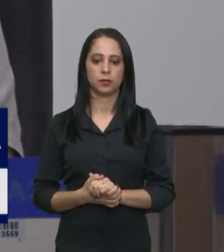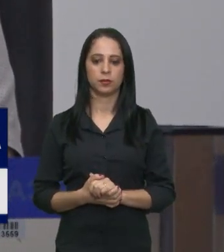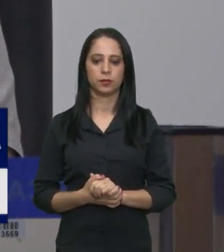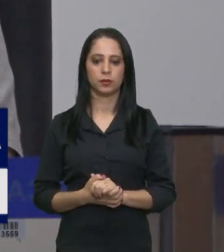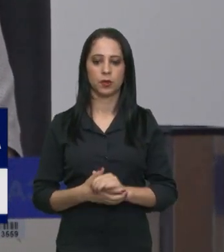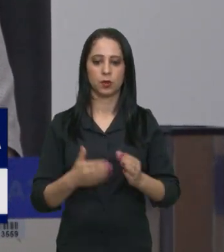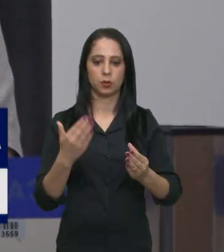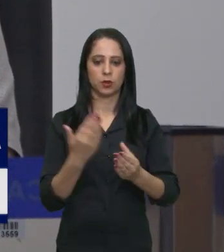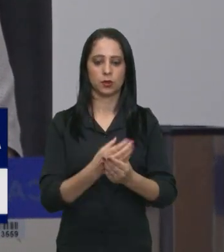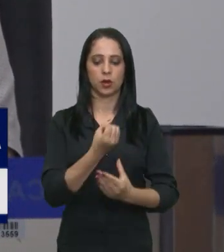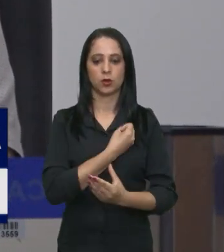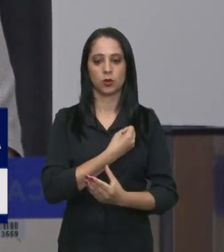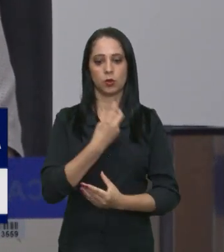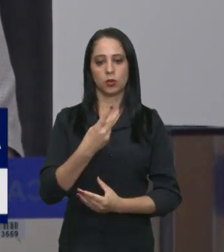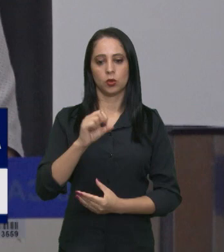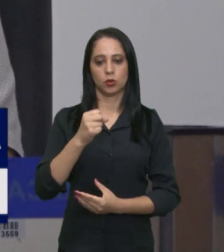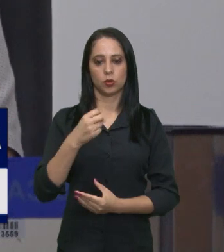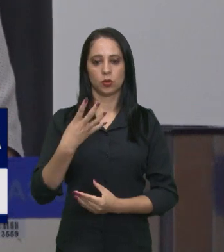Processo número